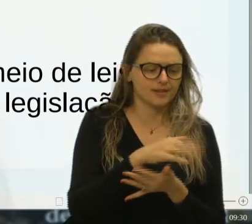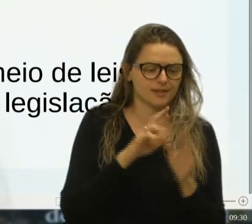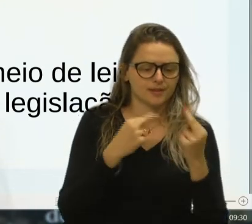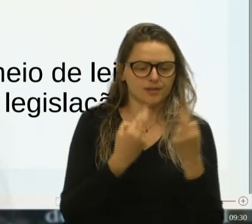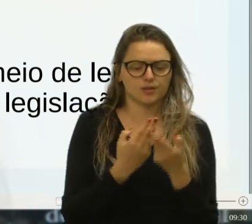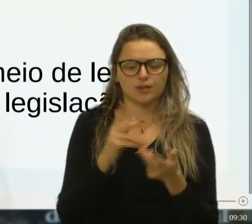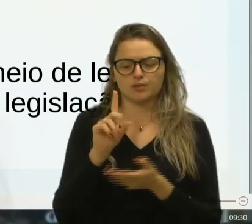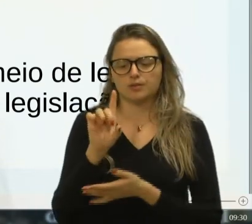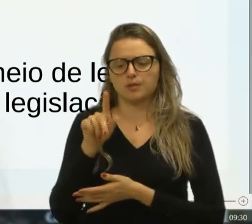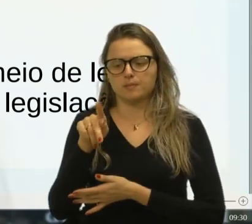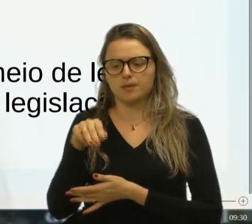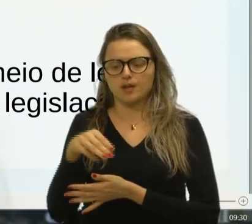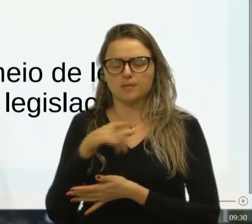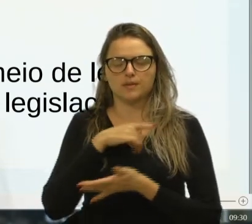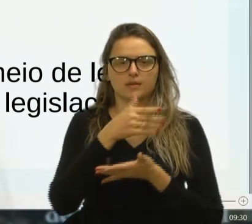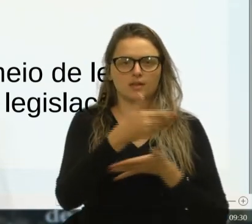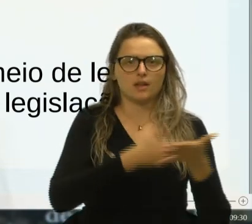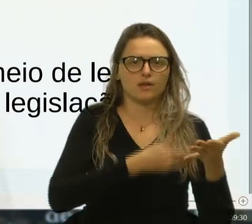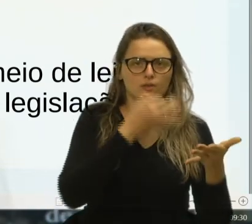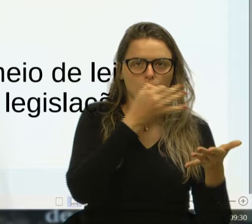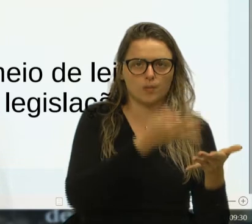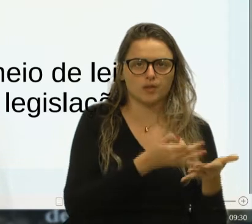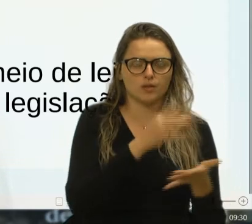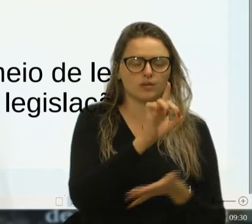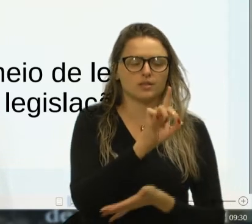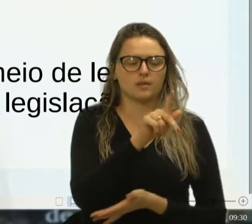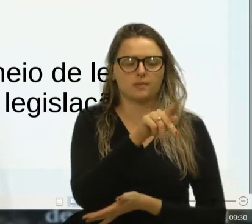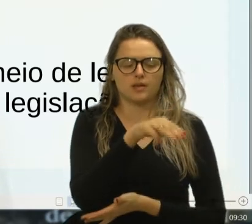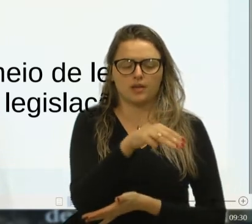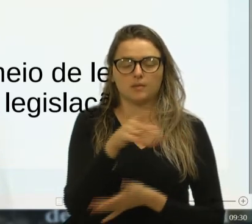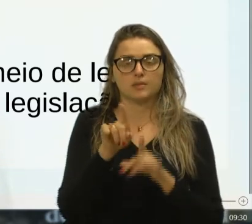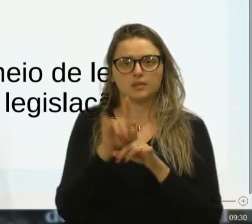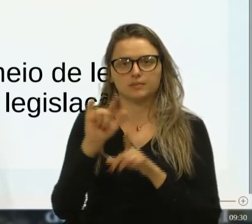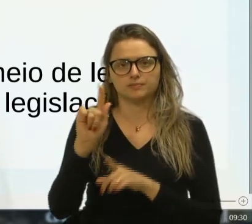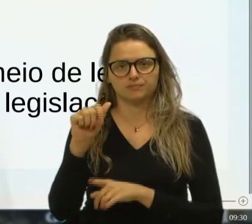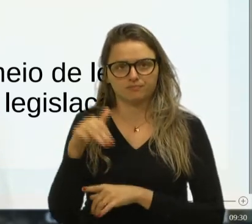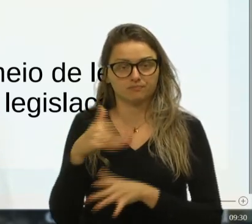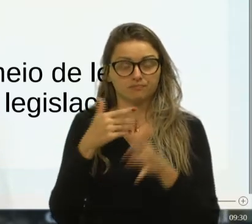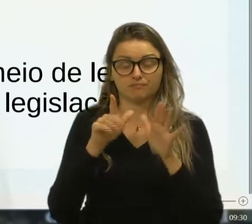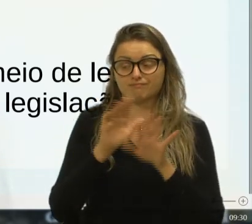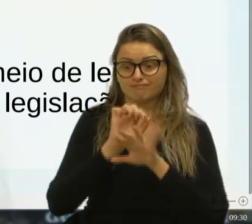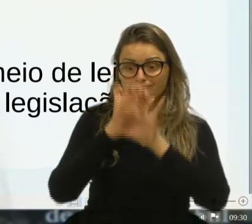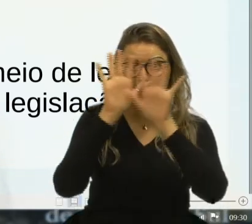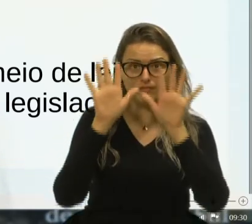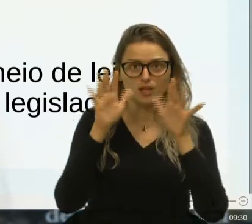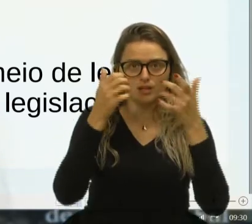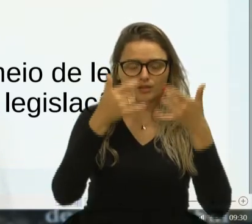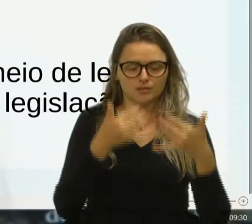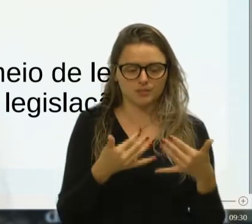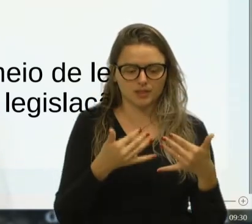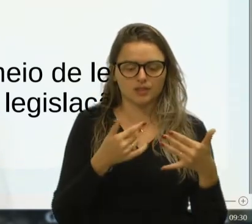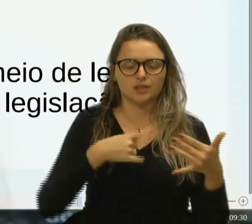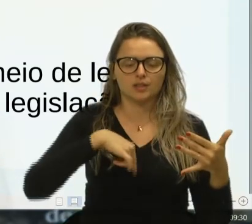DPM, pegamos pareceres do IGAM e da DPM, né? Então, está muito claro ali que acatamos,